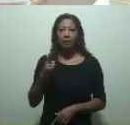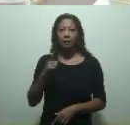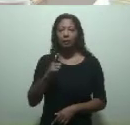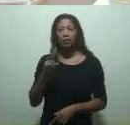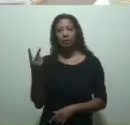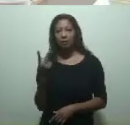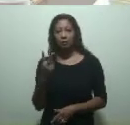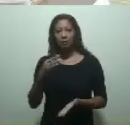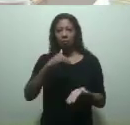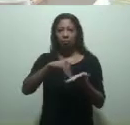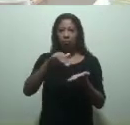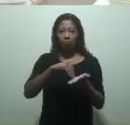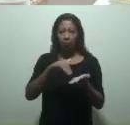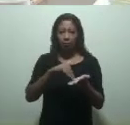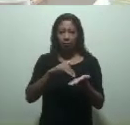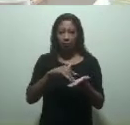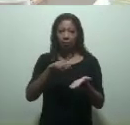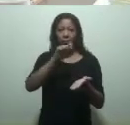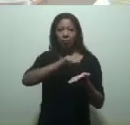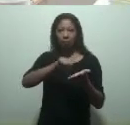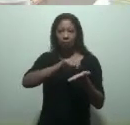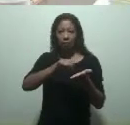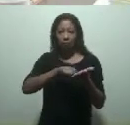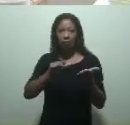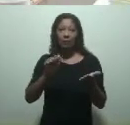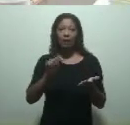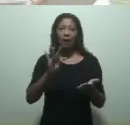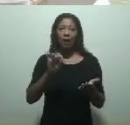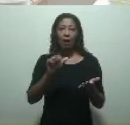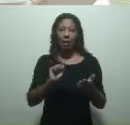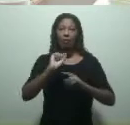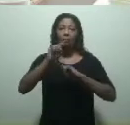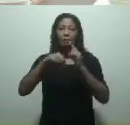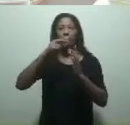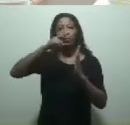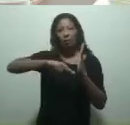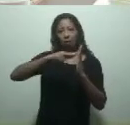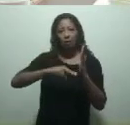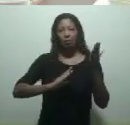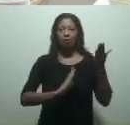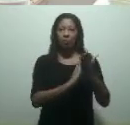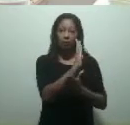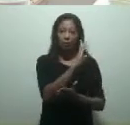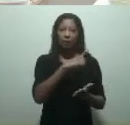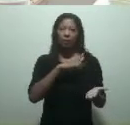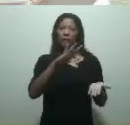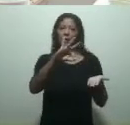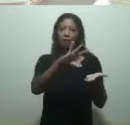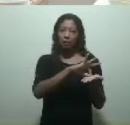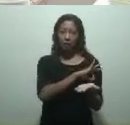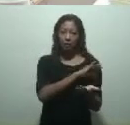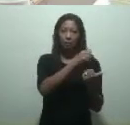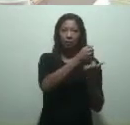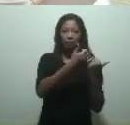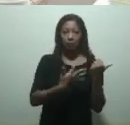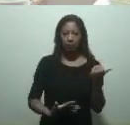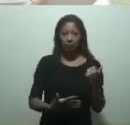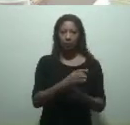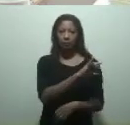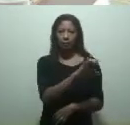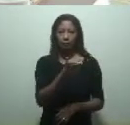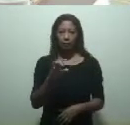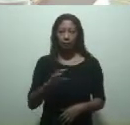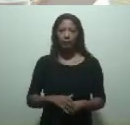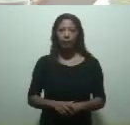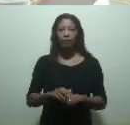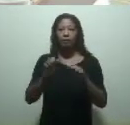secretária interina, fez lavrar a presente ata, que após lida e aprovada, será assinada pelos membros da mesa diretora.